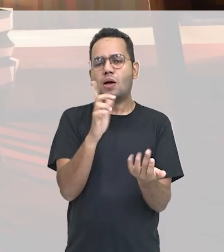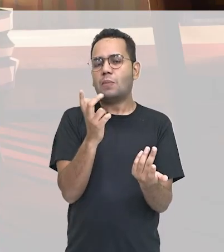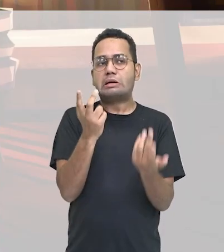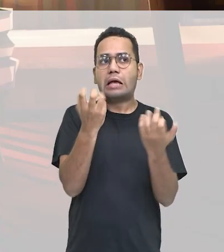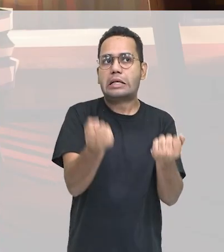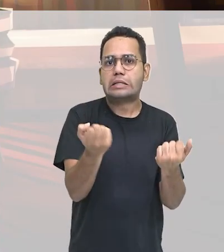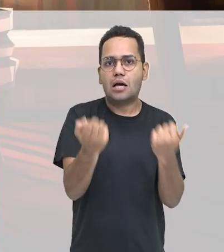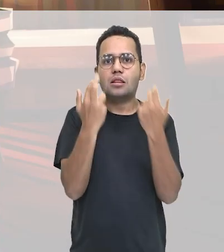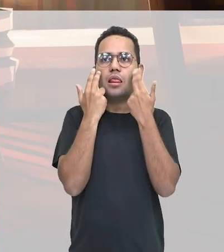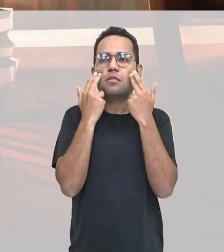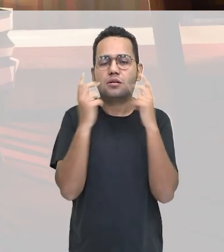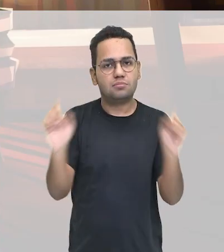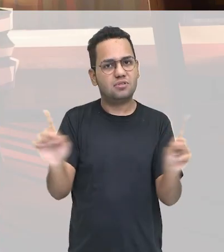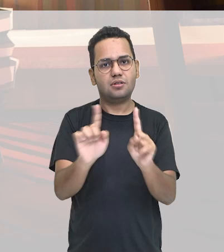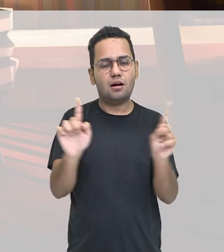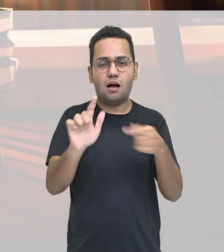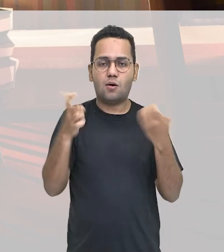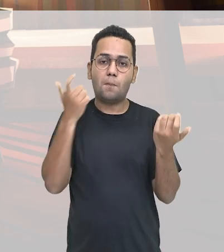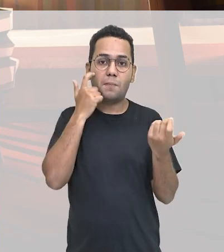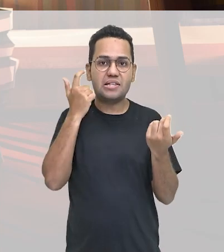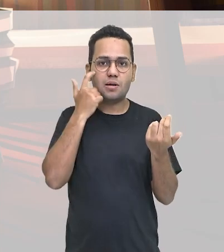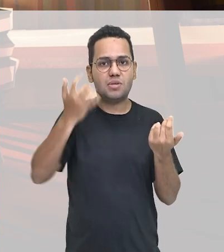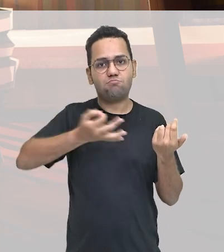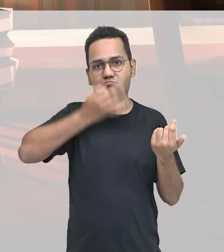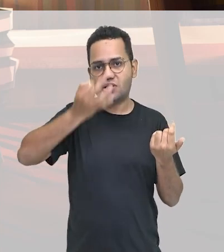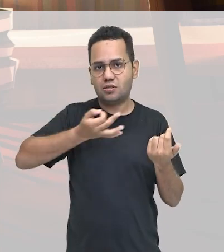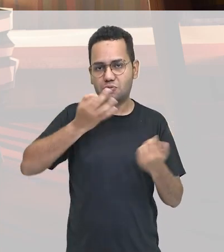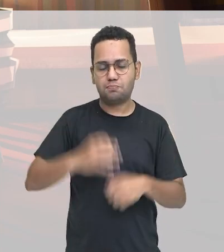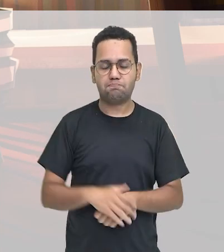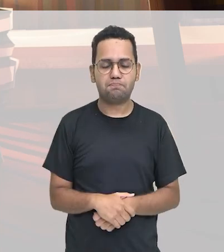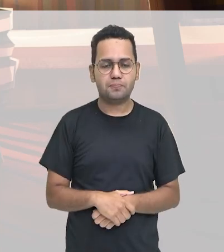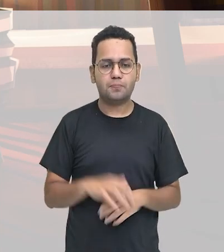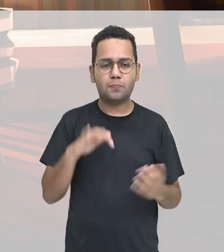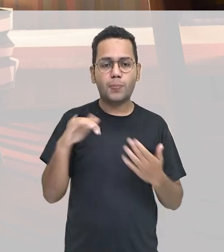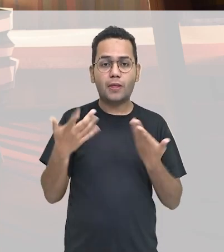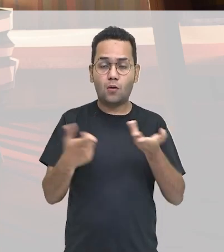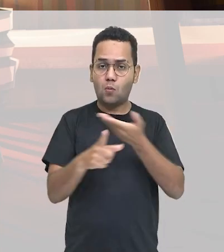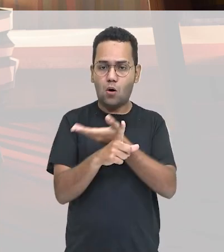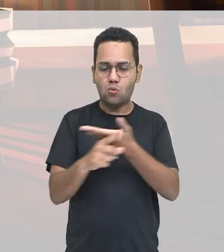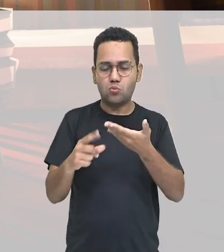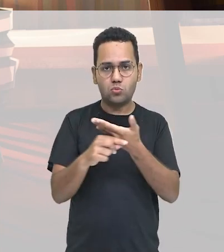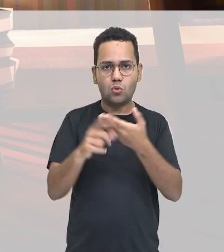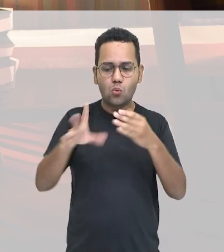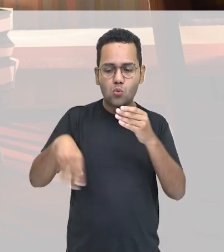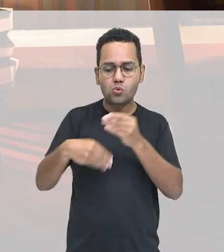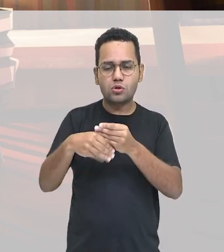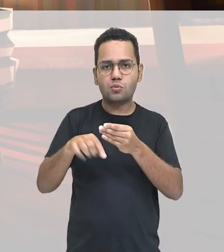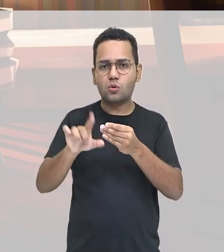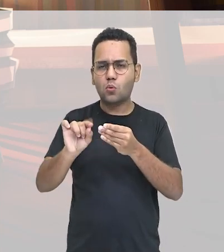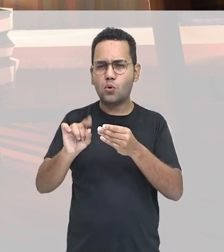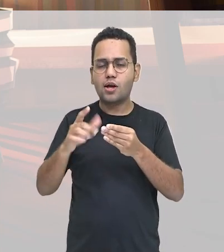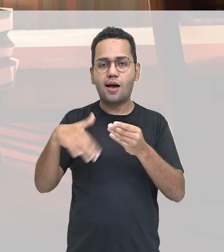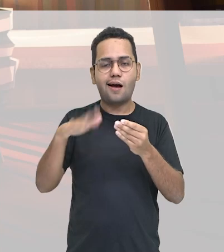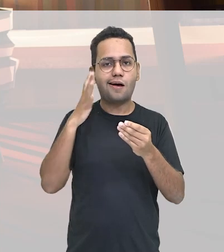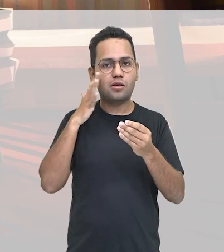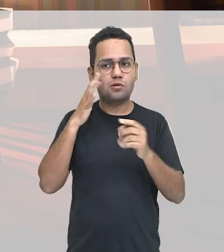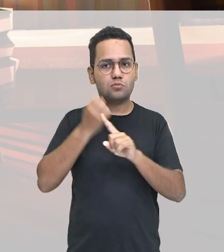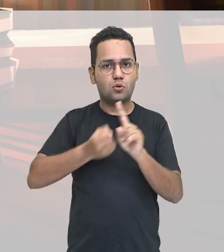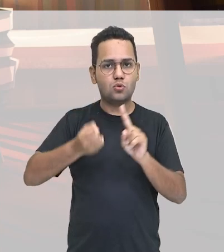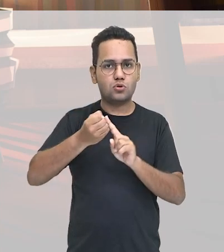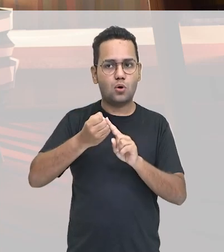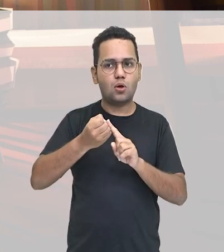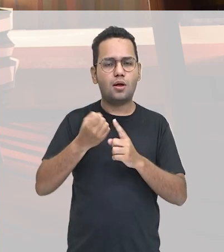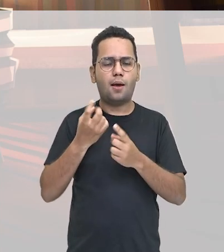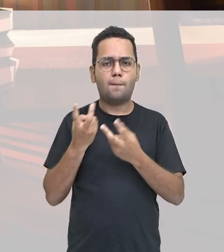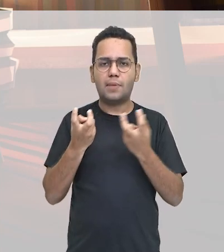este conceito de imaginação sociológica para percebermos o que está à nossa volta